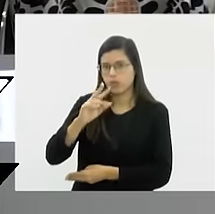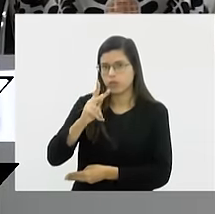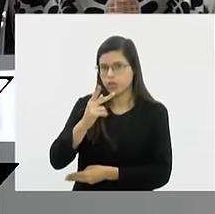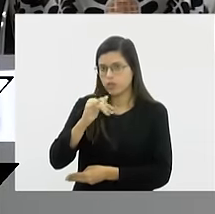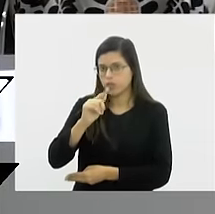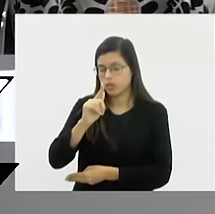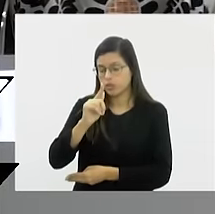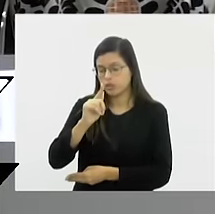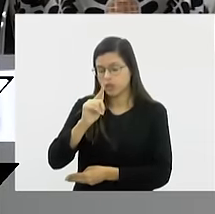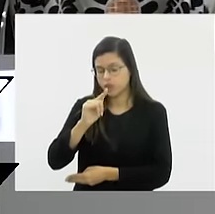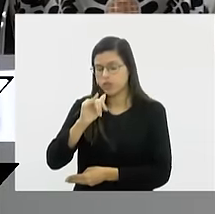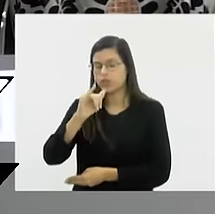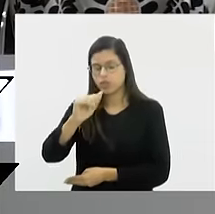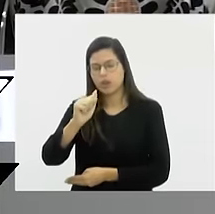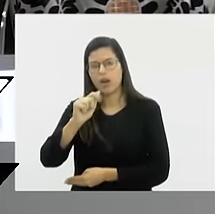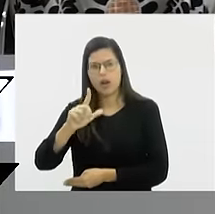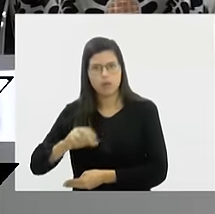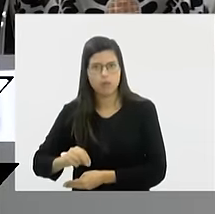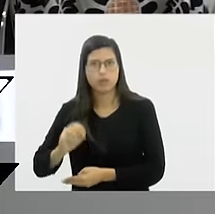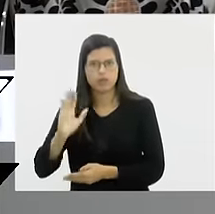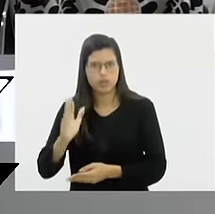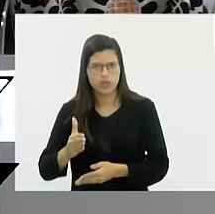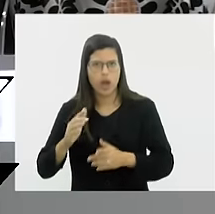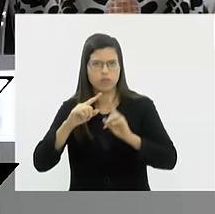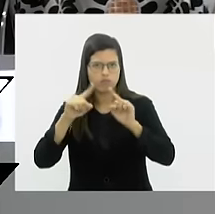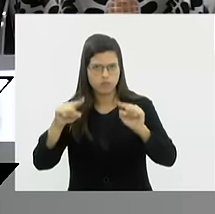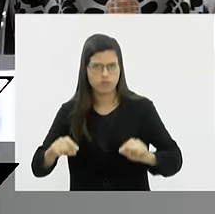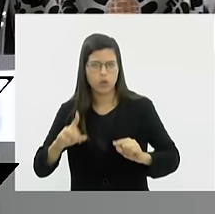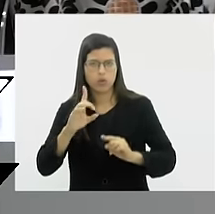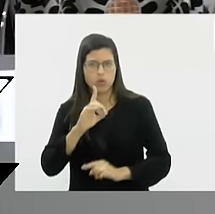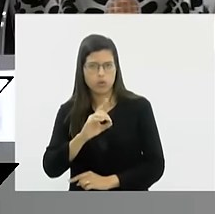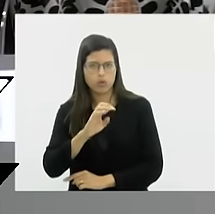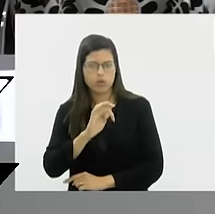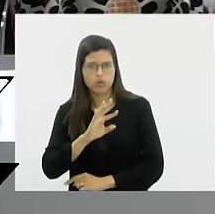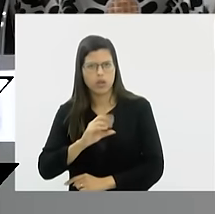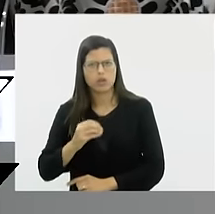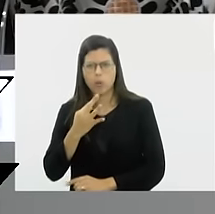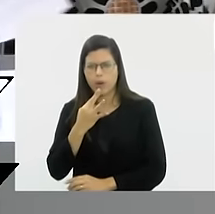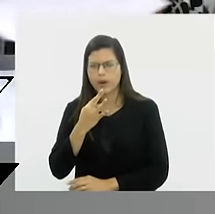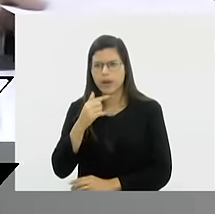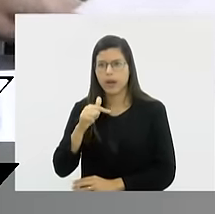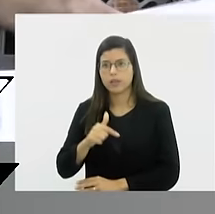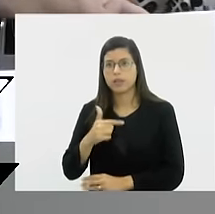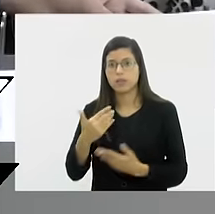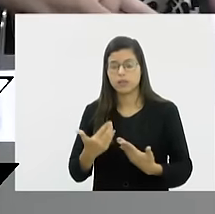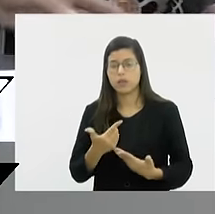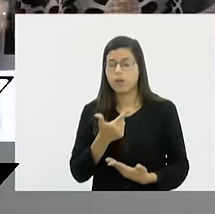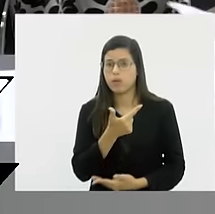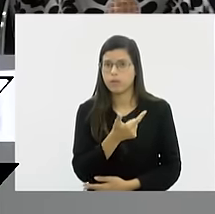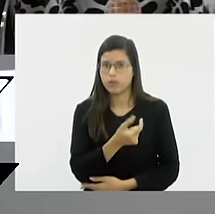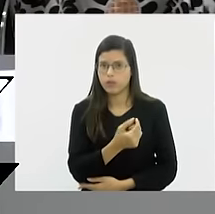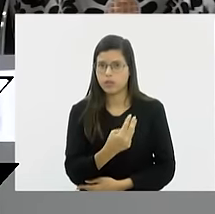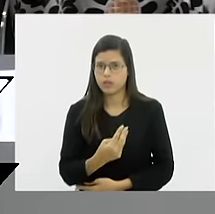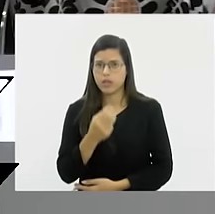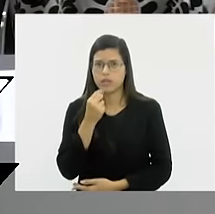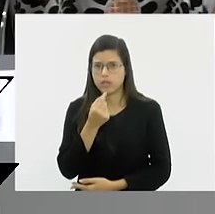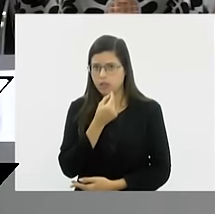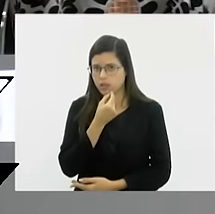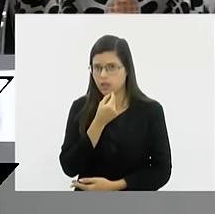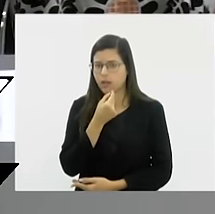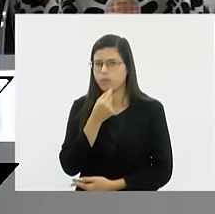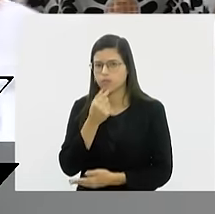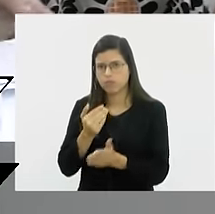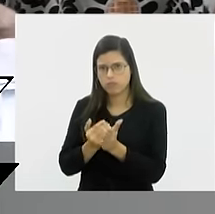Deto, conhece bem o órgão. Então, em 2023, setembro, nós oficiamos aqui a Comissão de